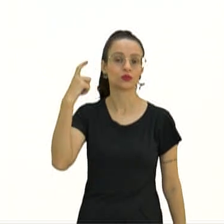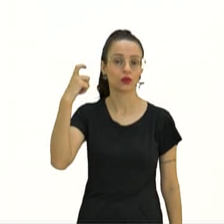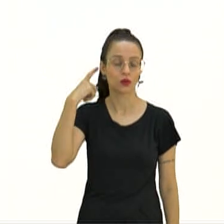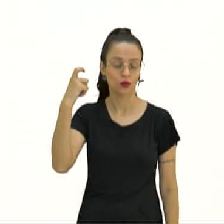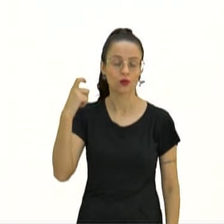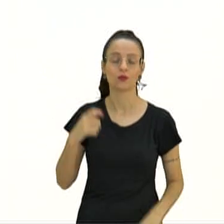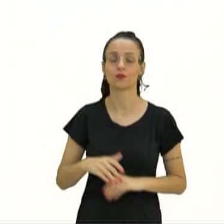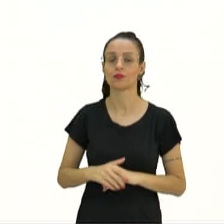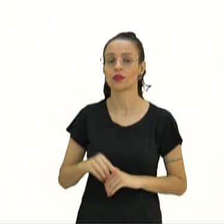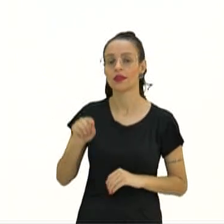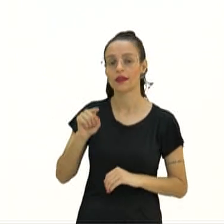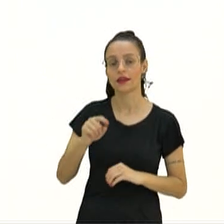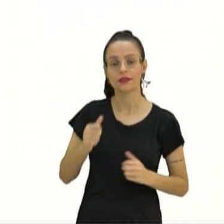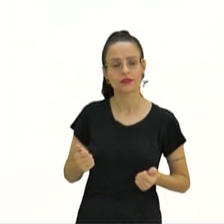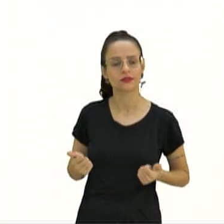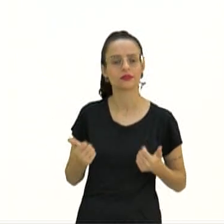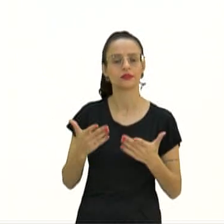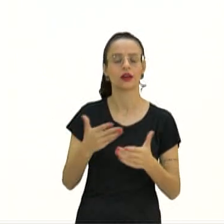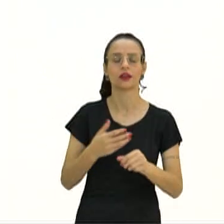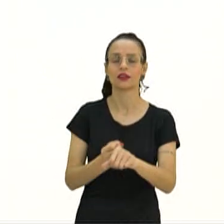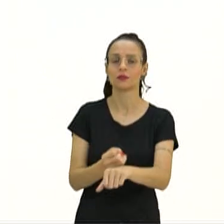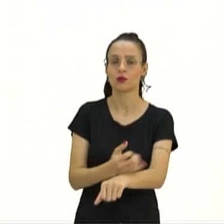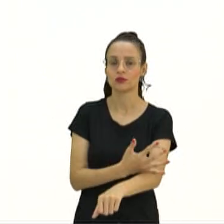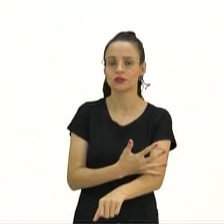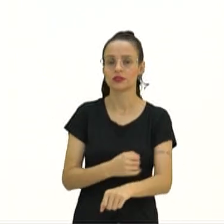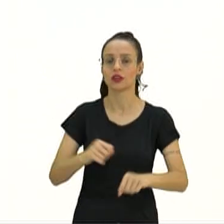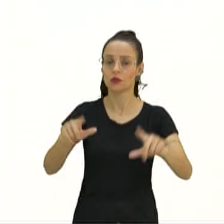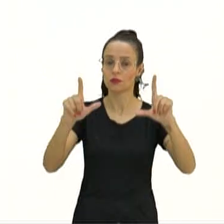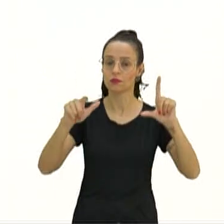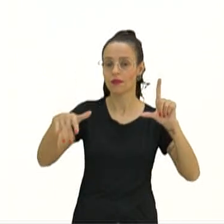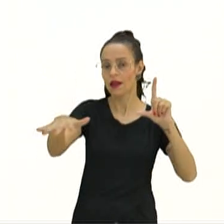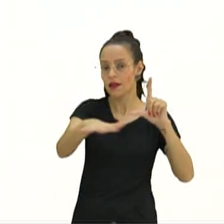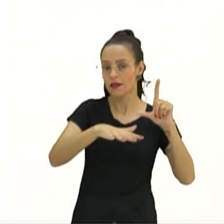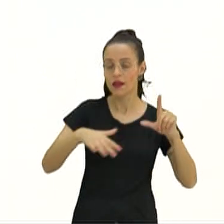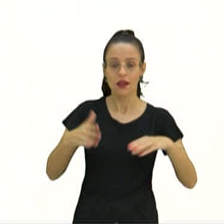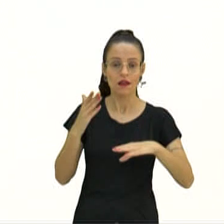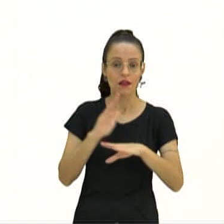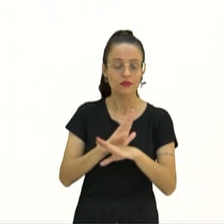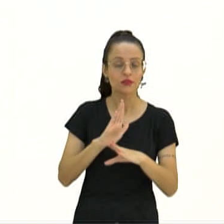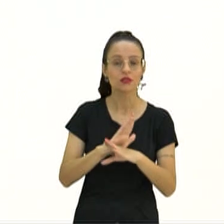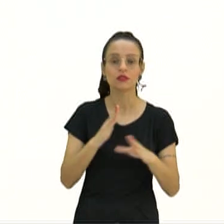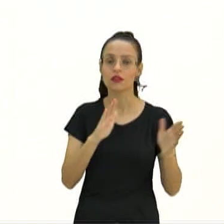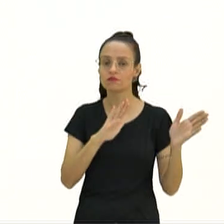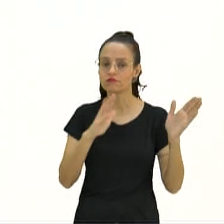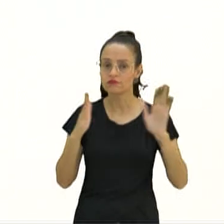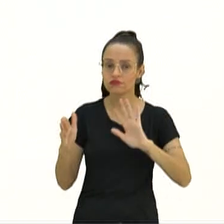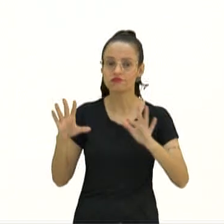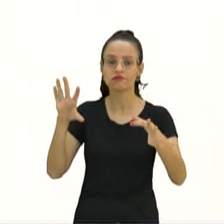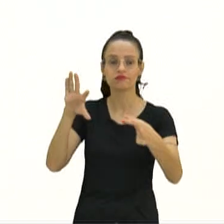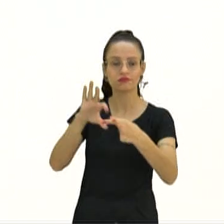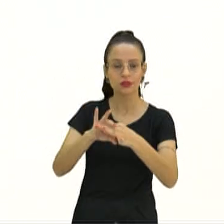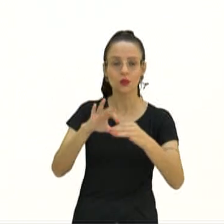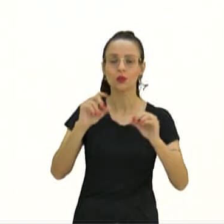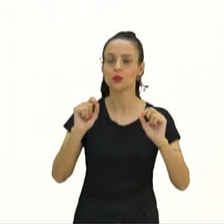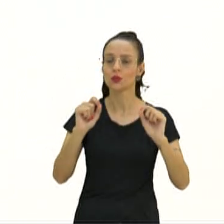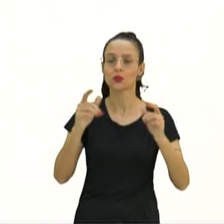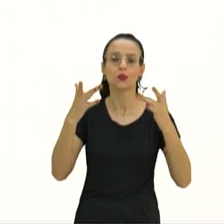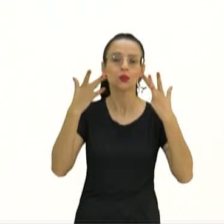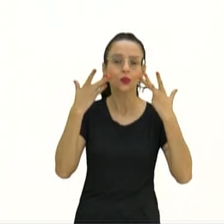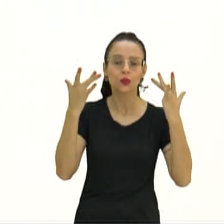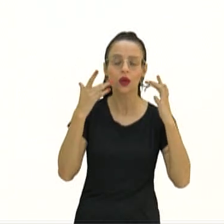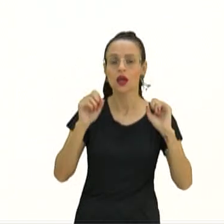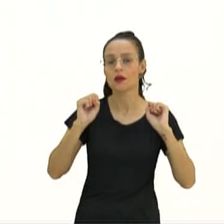Sonoplastia traz emoção para a cena teatral, auxilia as personagens em sua trajetória, aproxima a plateia do espetáculo, pode